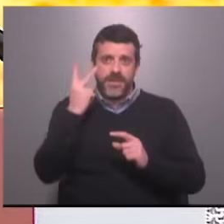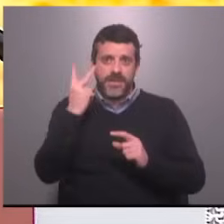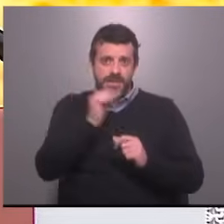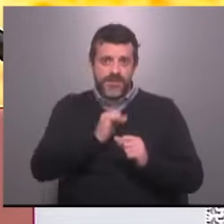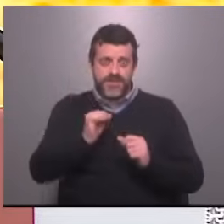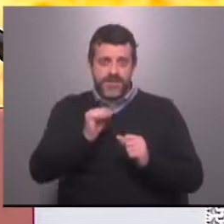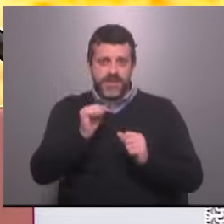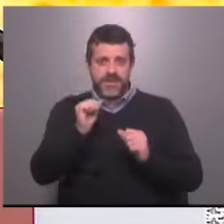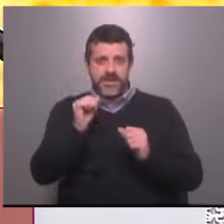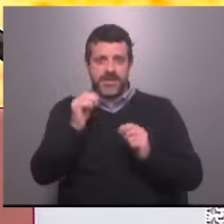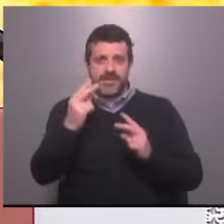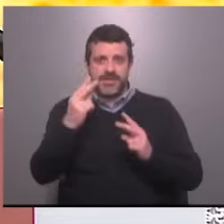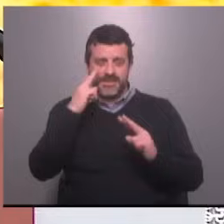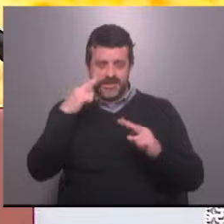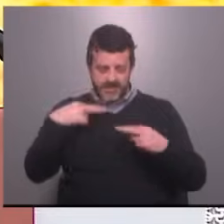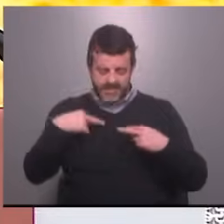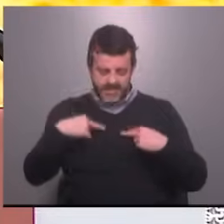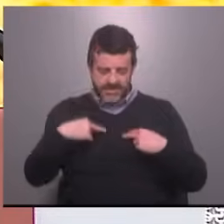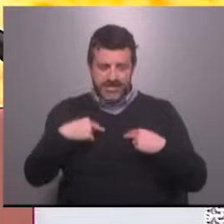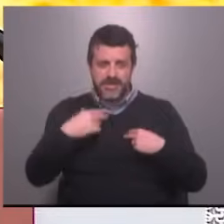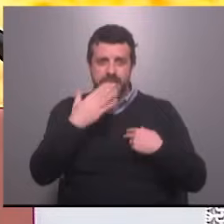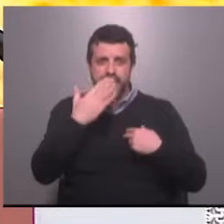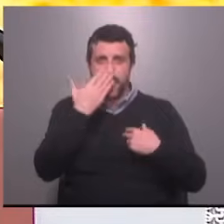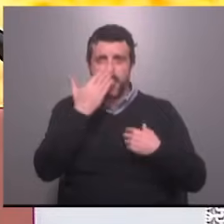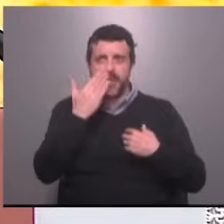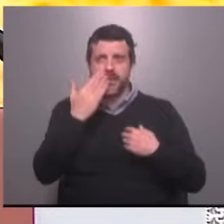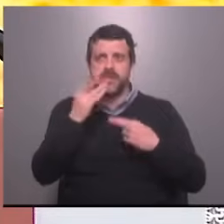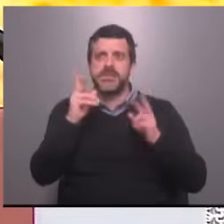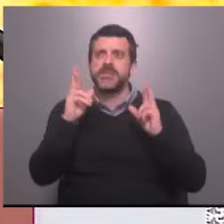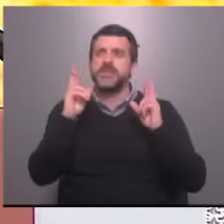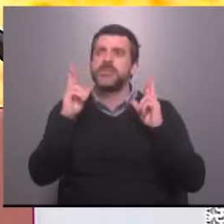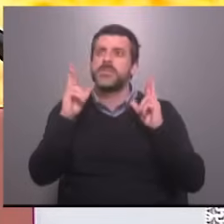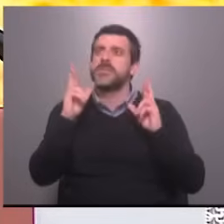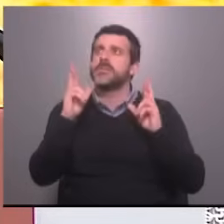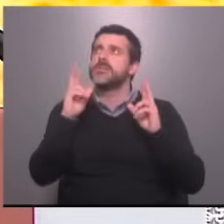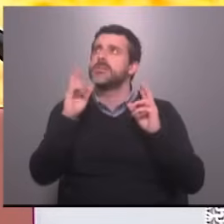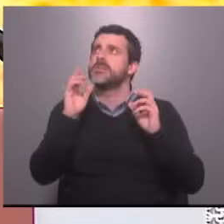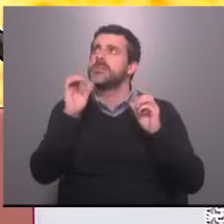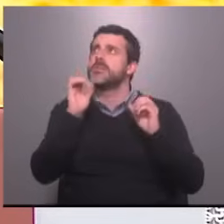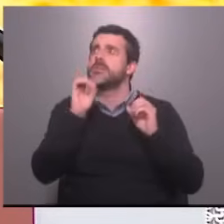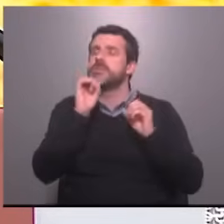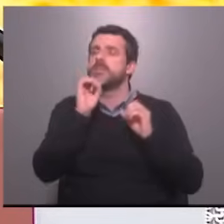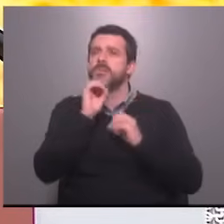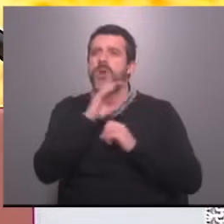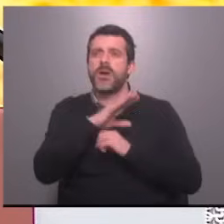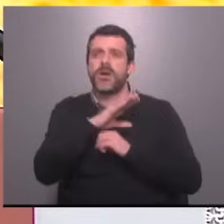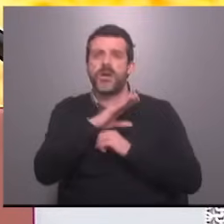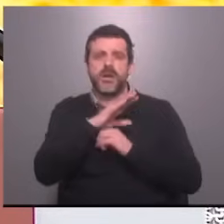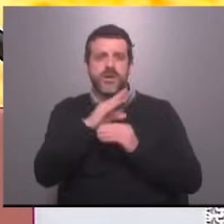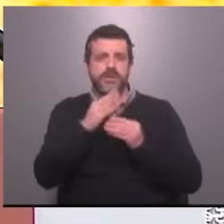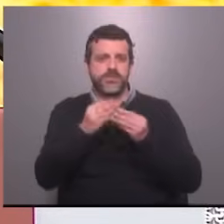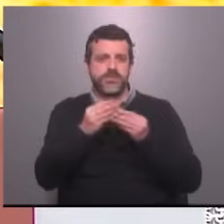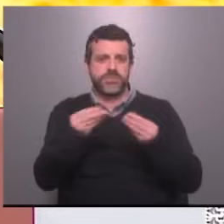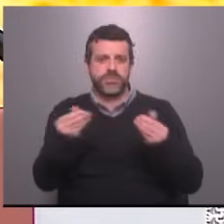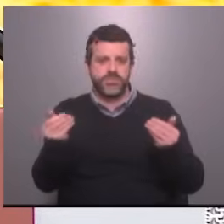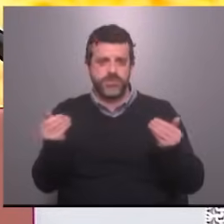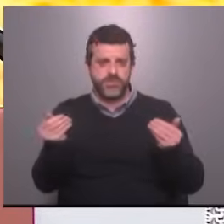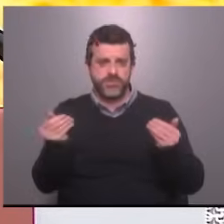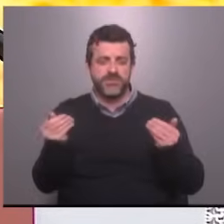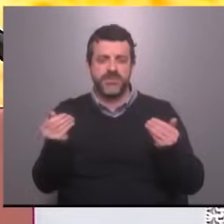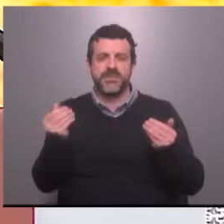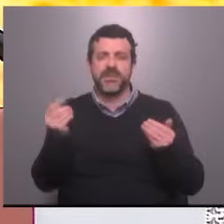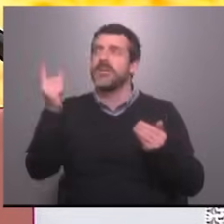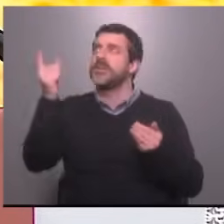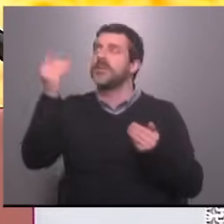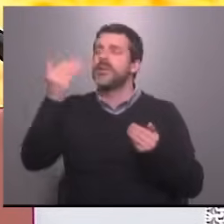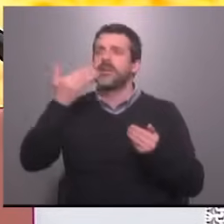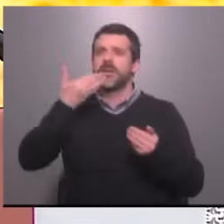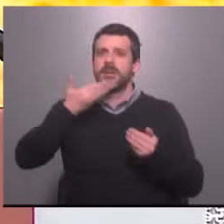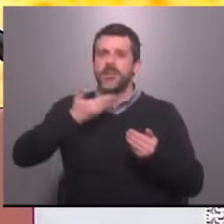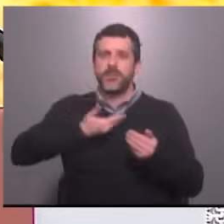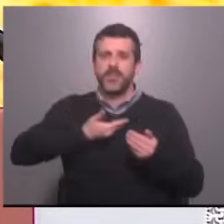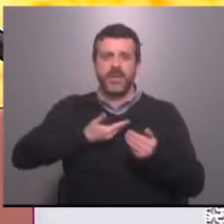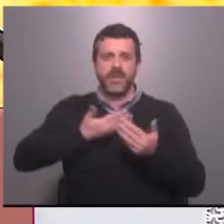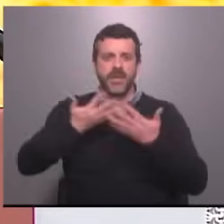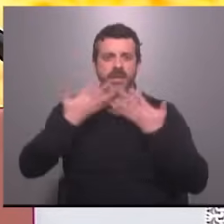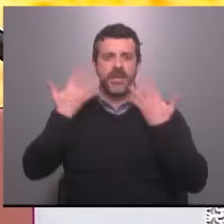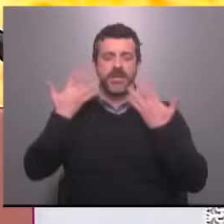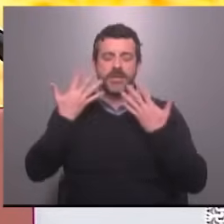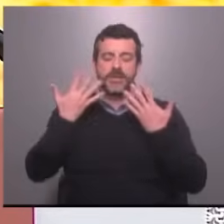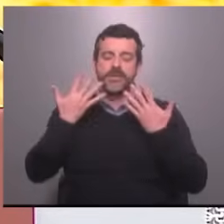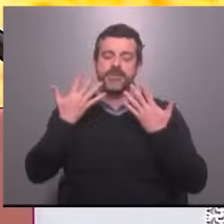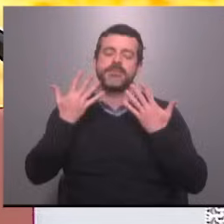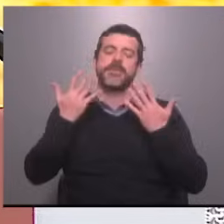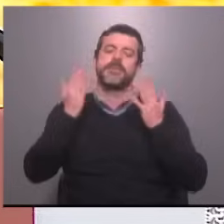nestes momentos em que olhamos para a nossa vida e parece que o horizonte de esperança se esfuma, que